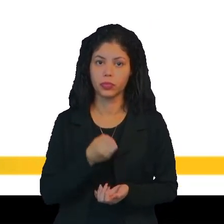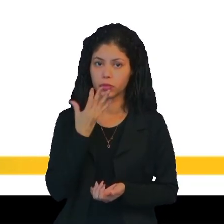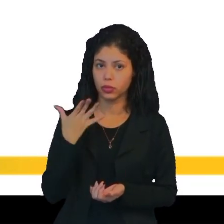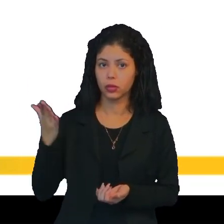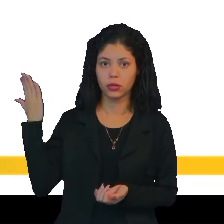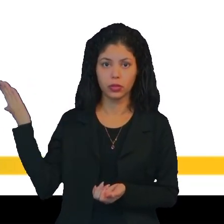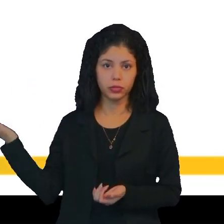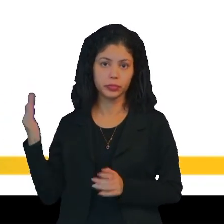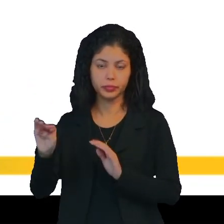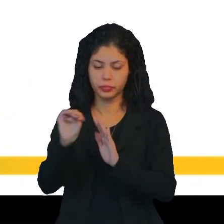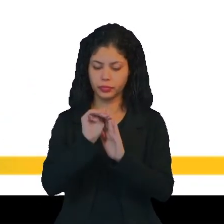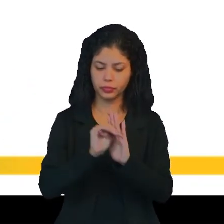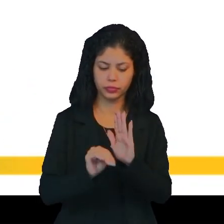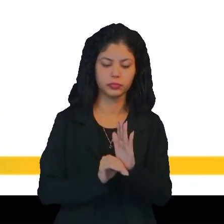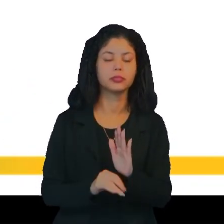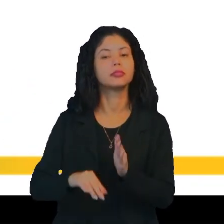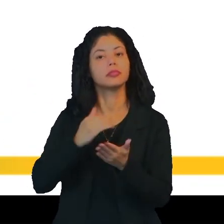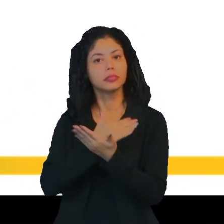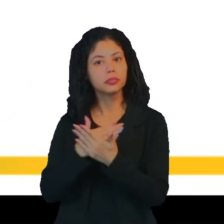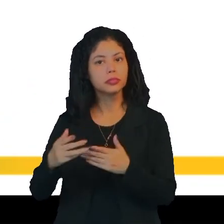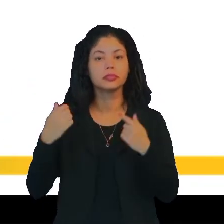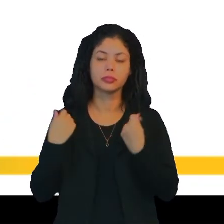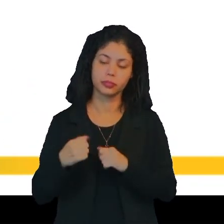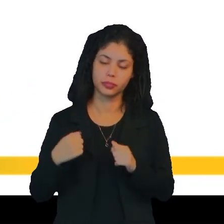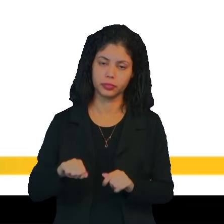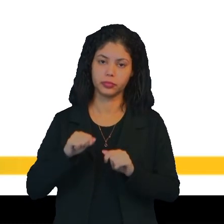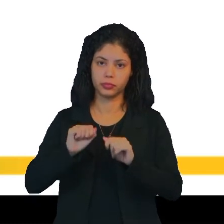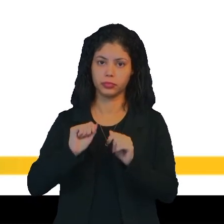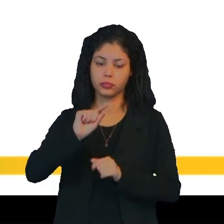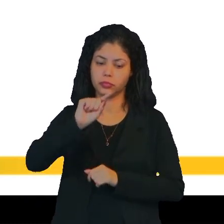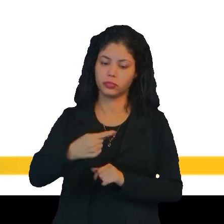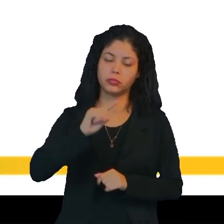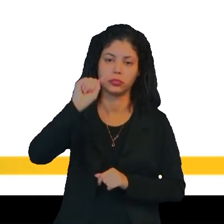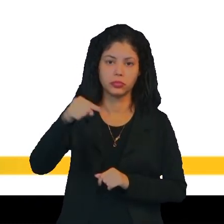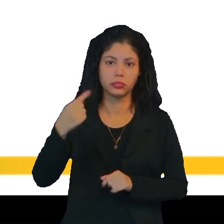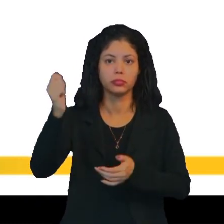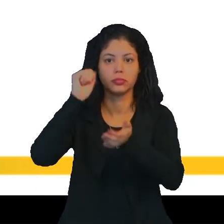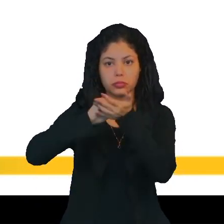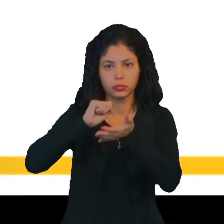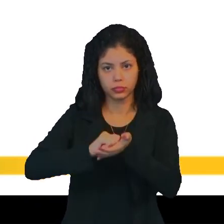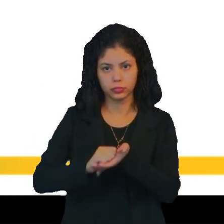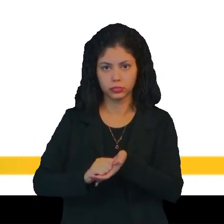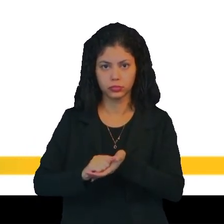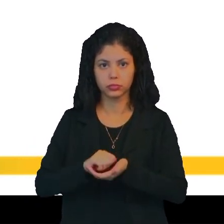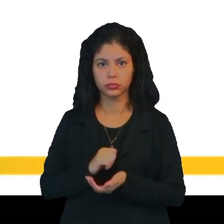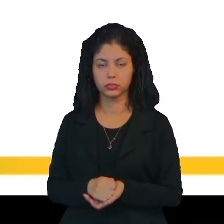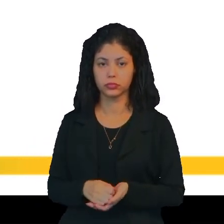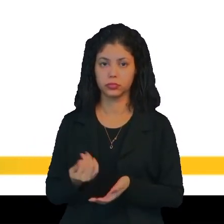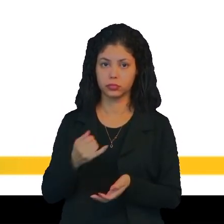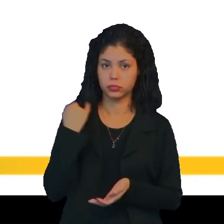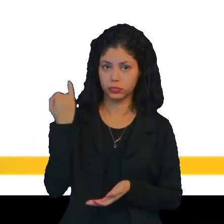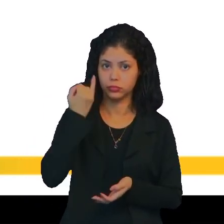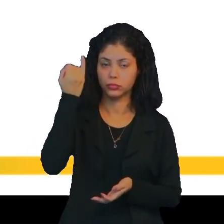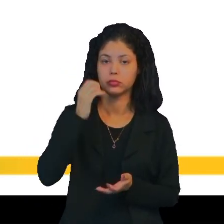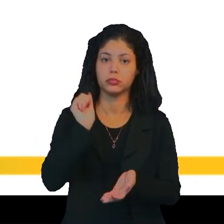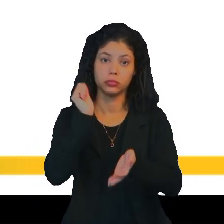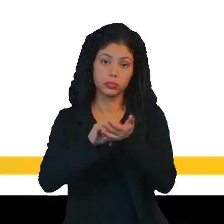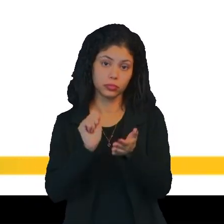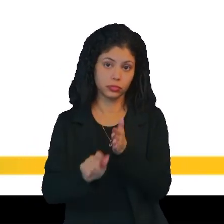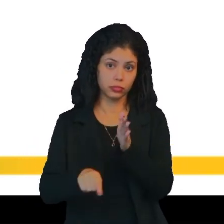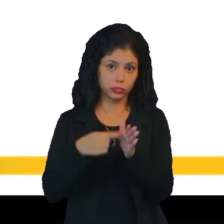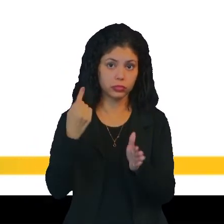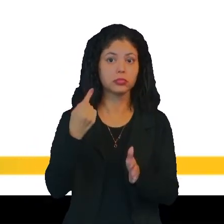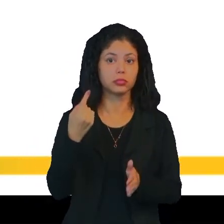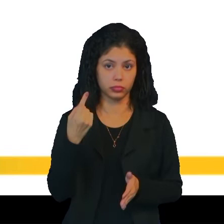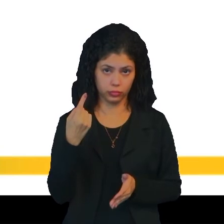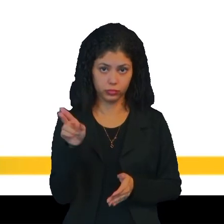Bom, se o autor da classificação for mencionado, o nome dele tem que vir em vírgulas após a autodescrição. Tem prioridade aquele que escreve